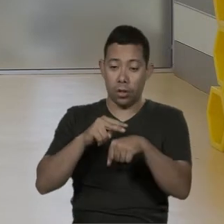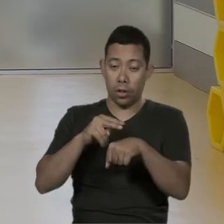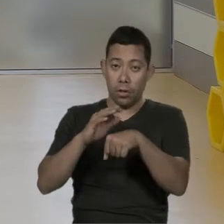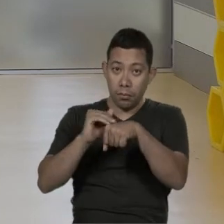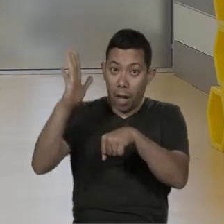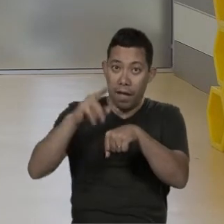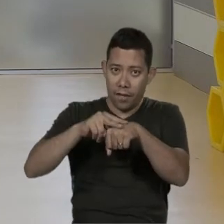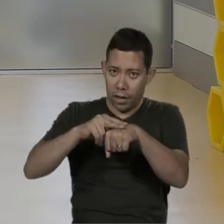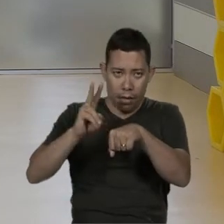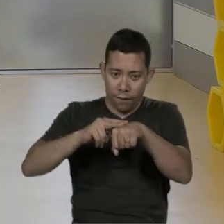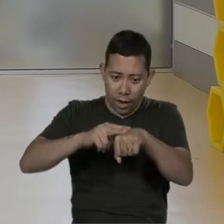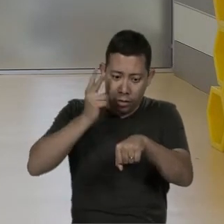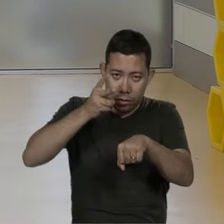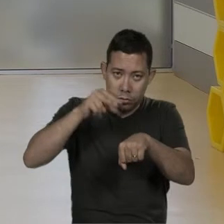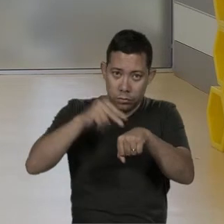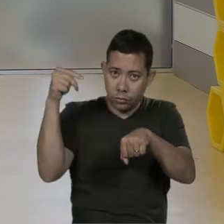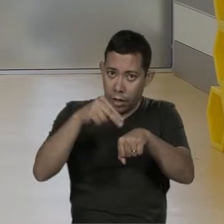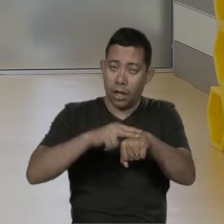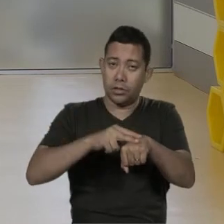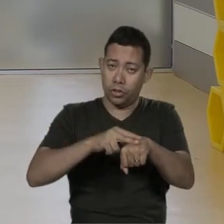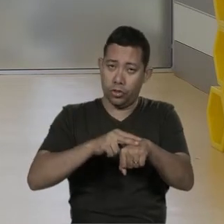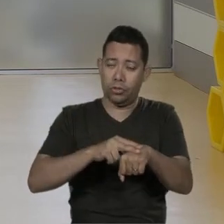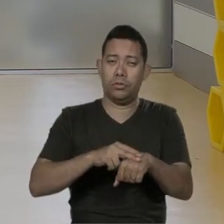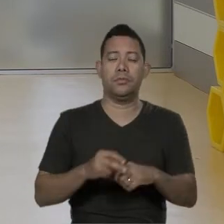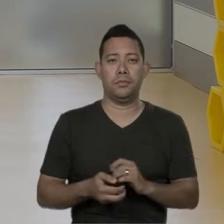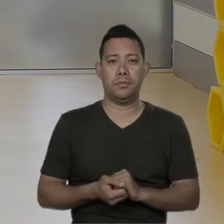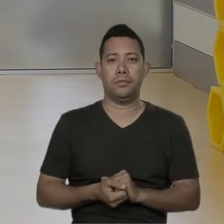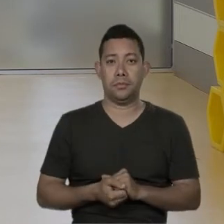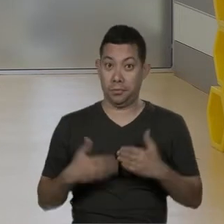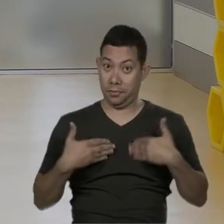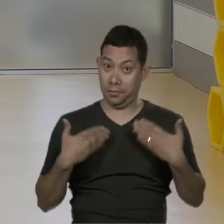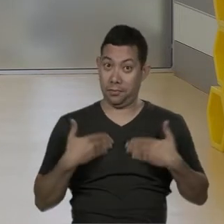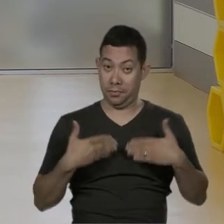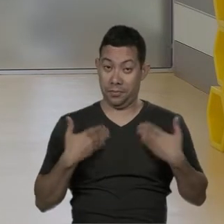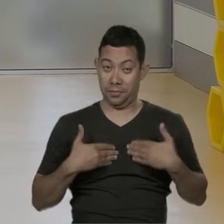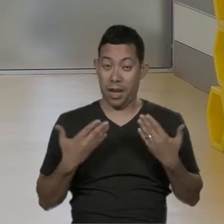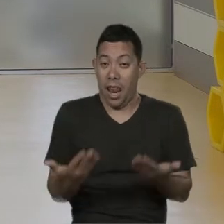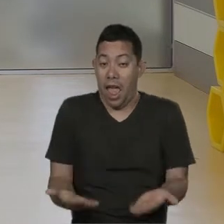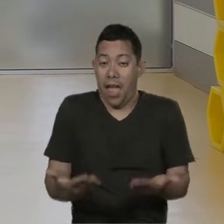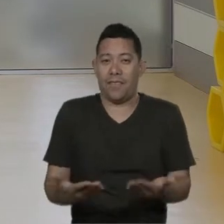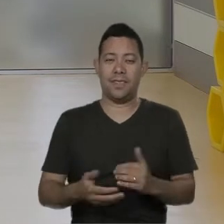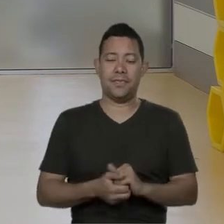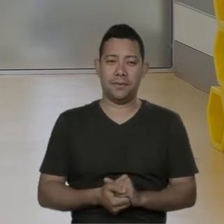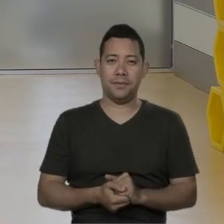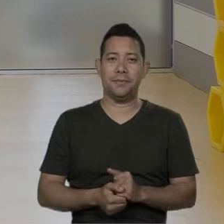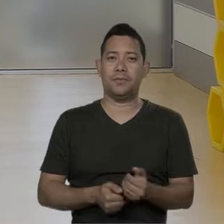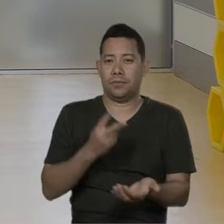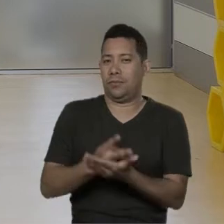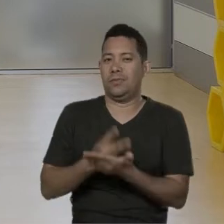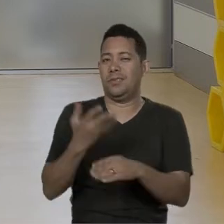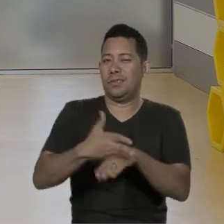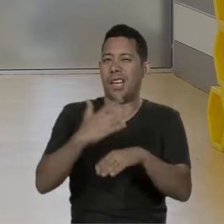Sensação leve a moderada. Mais pra leve, né, Danilo? Treino contínuo, ele é